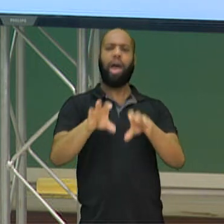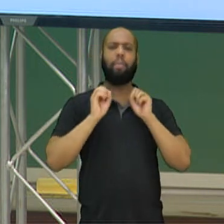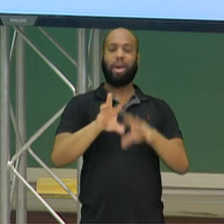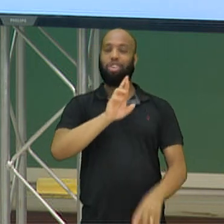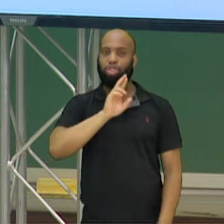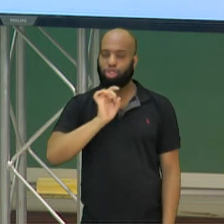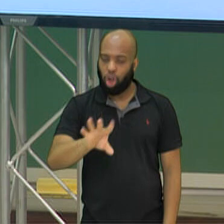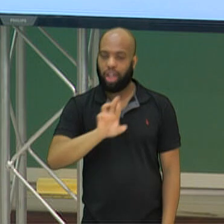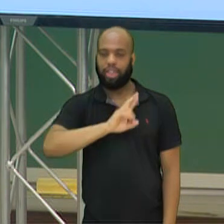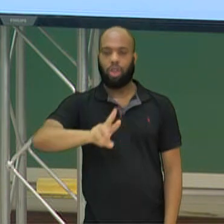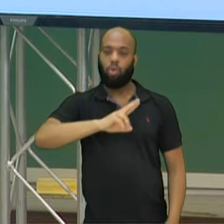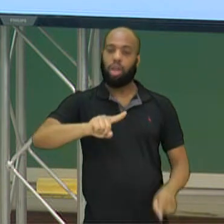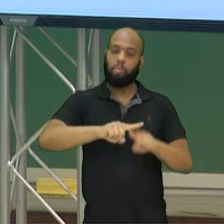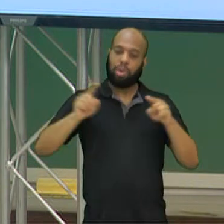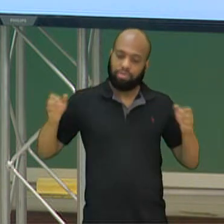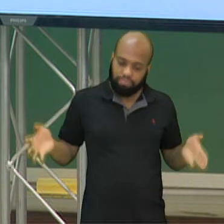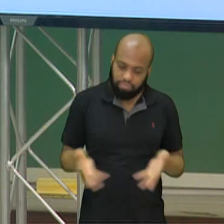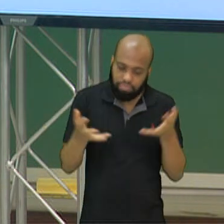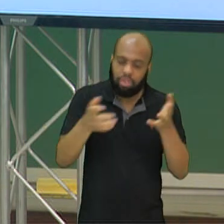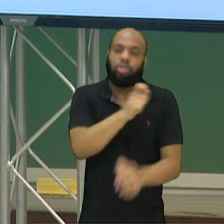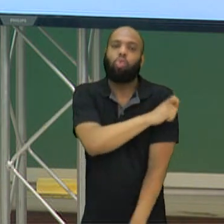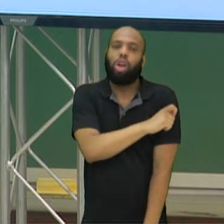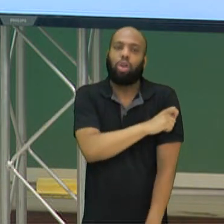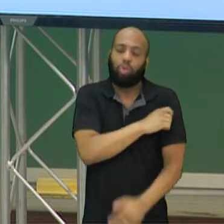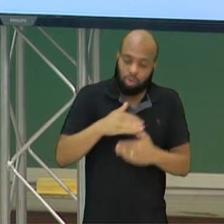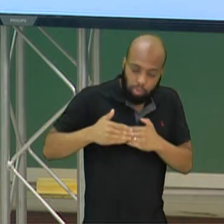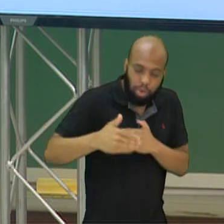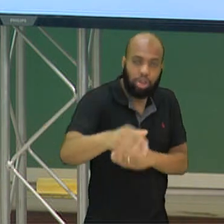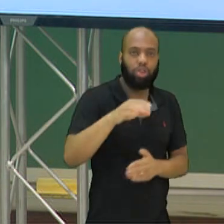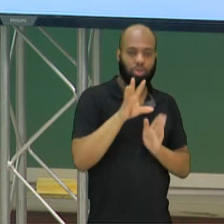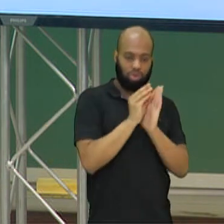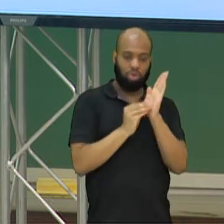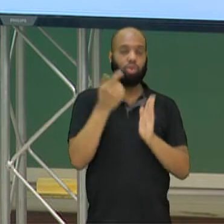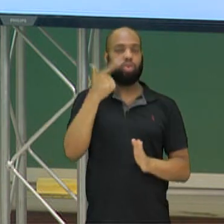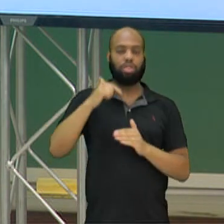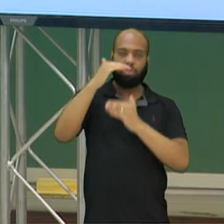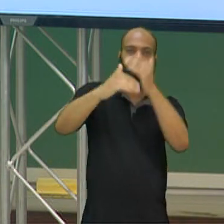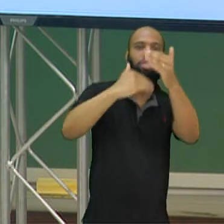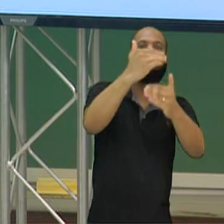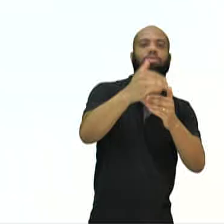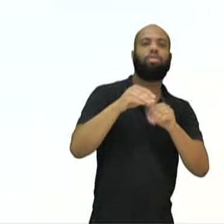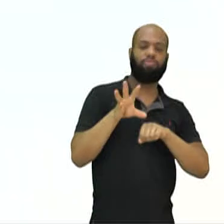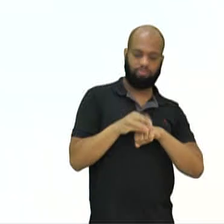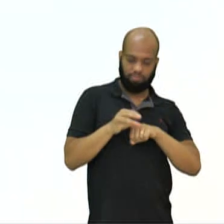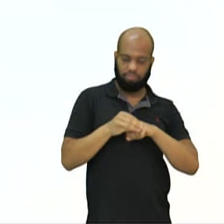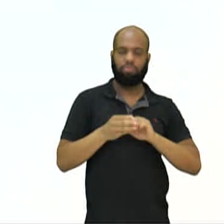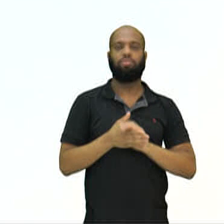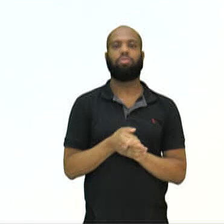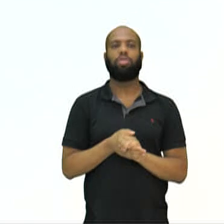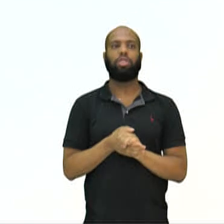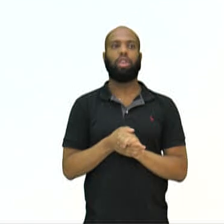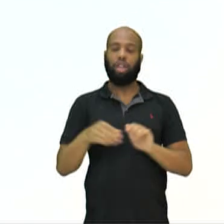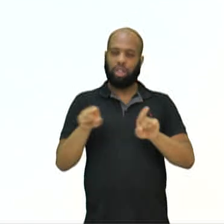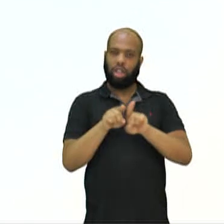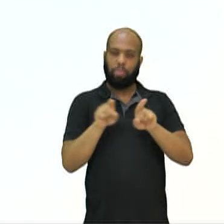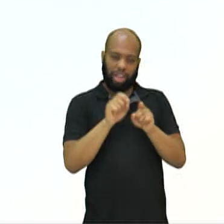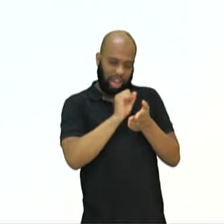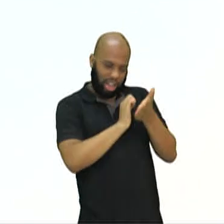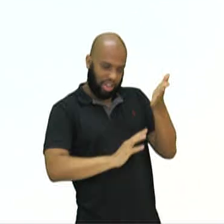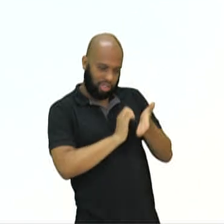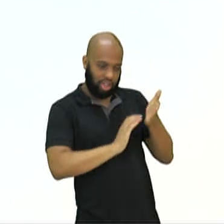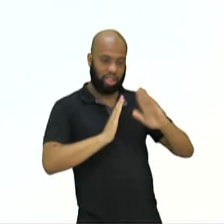mas deixar que os alunos, a partir desses conteúdos, desenvolvam conhecimentos. As atividades da escola devem